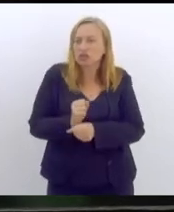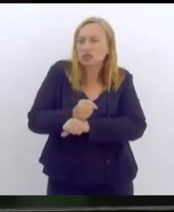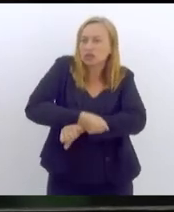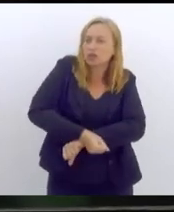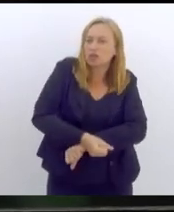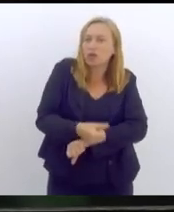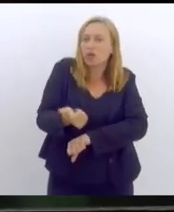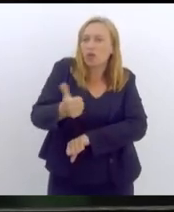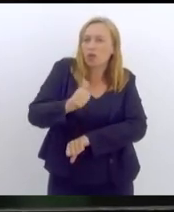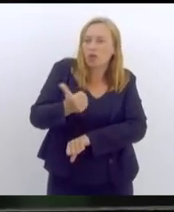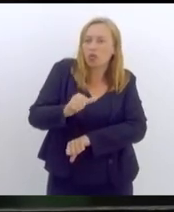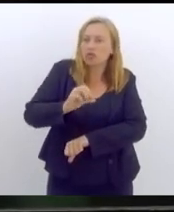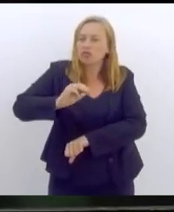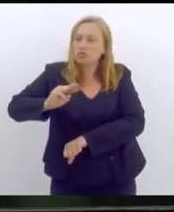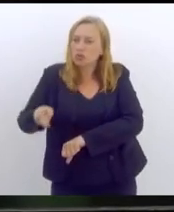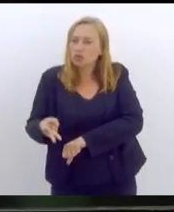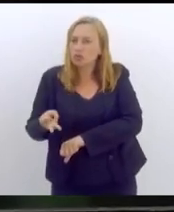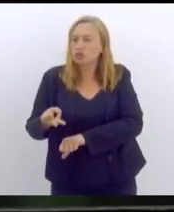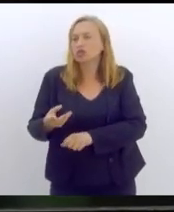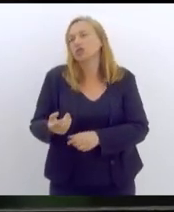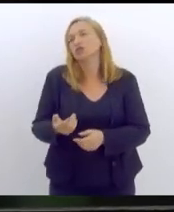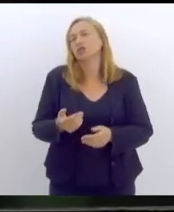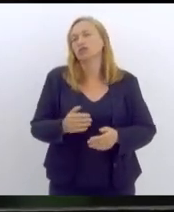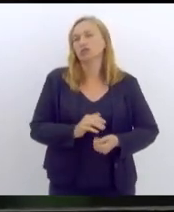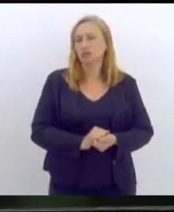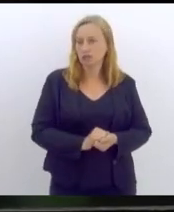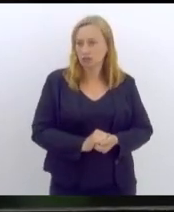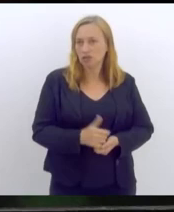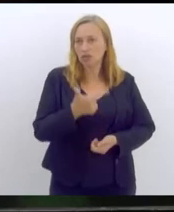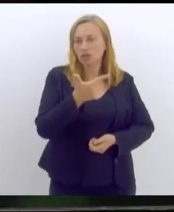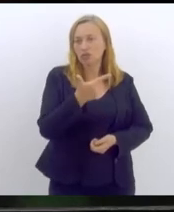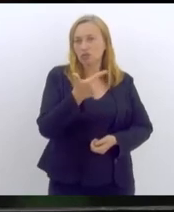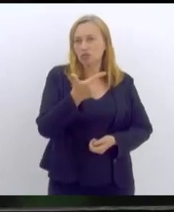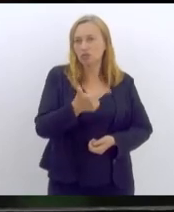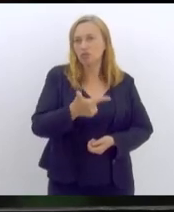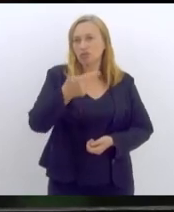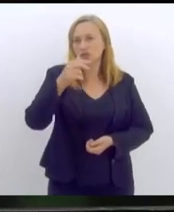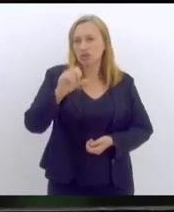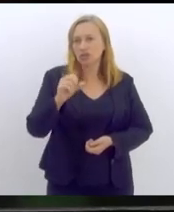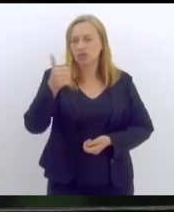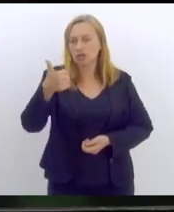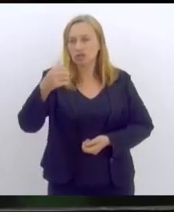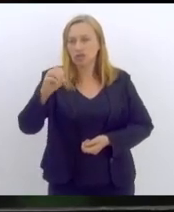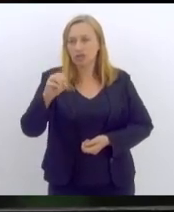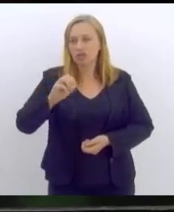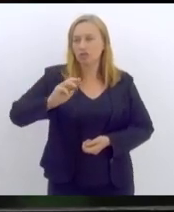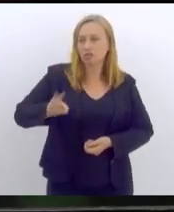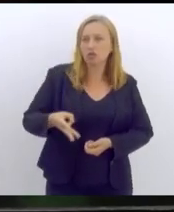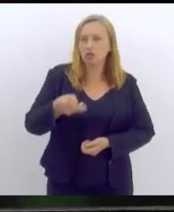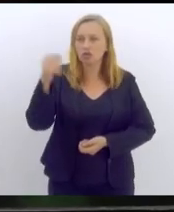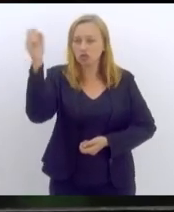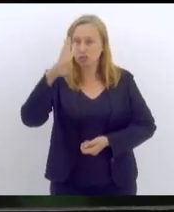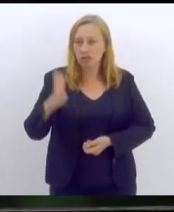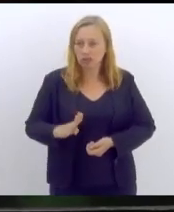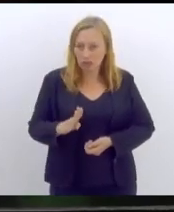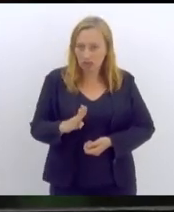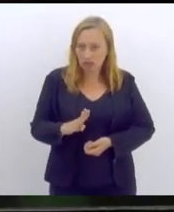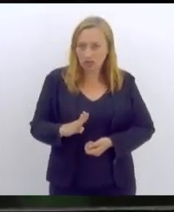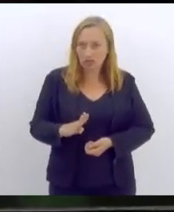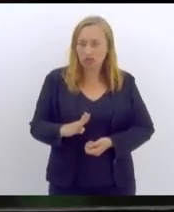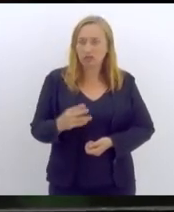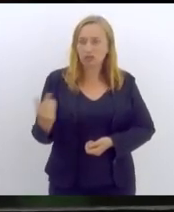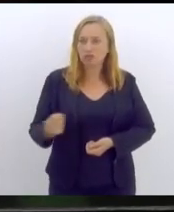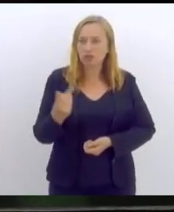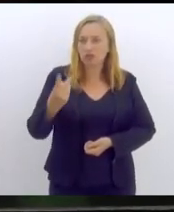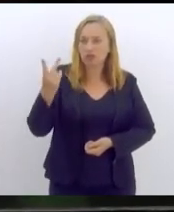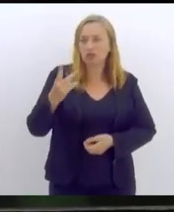período de tráfego negreiro do Brasil e aos 210 milhões de brasileiros que prezam